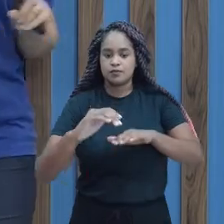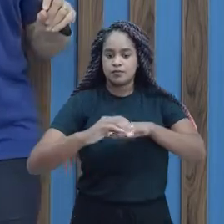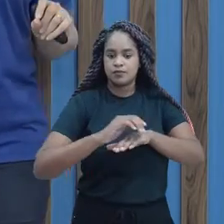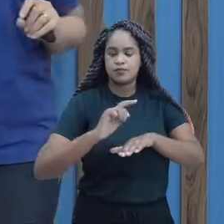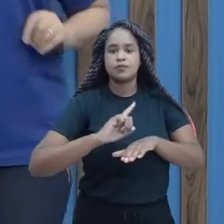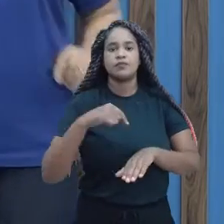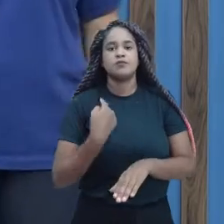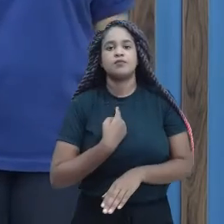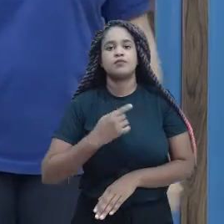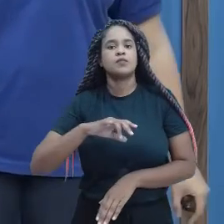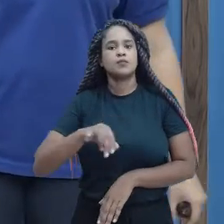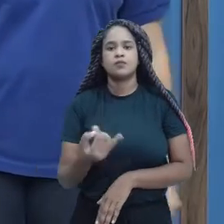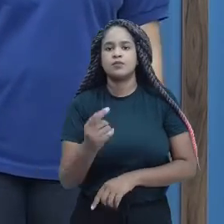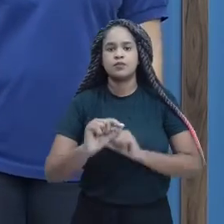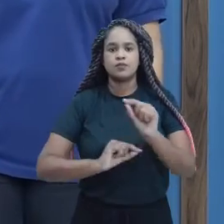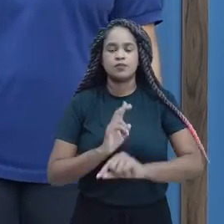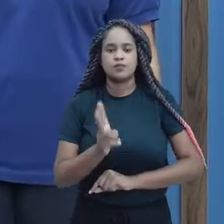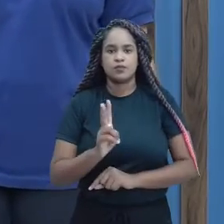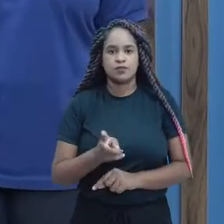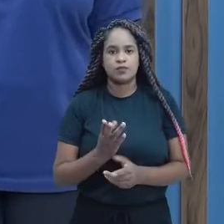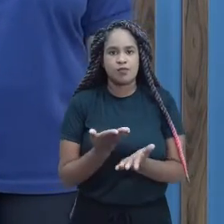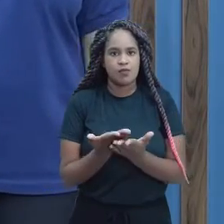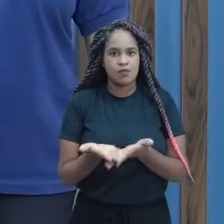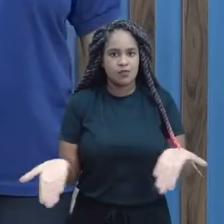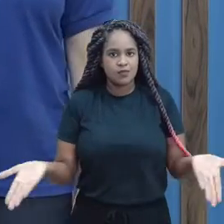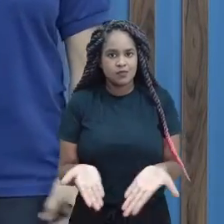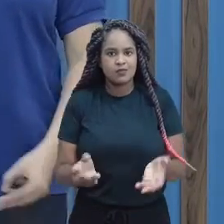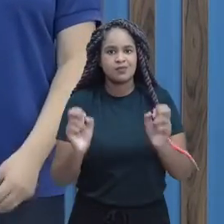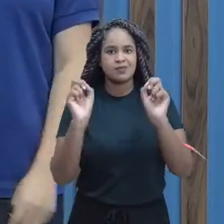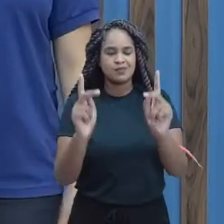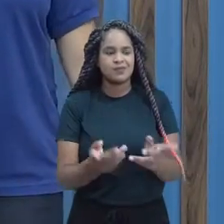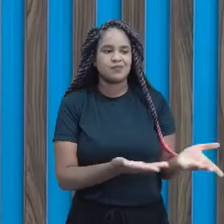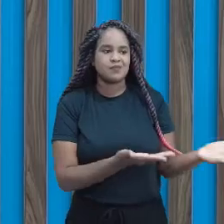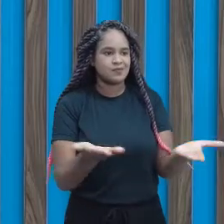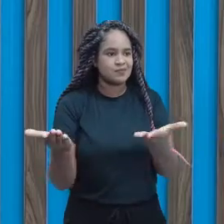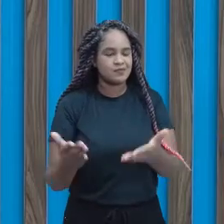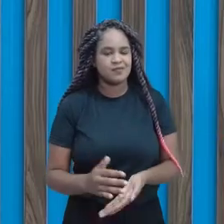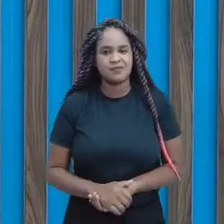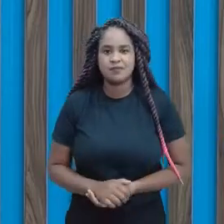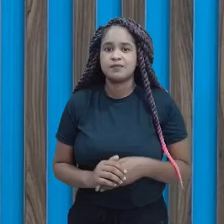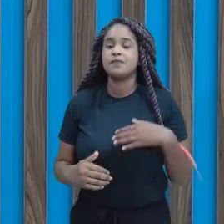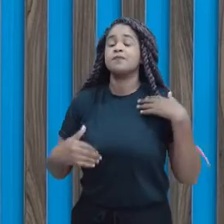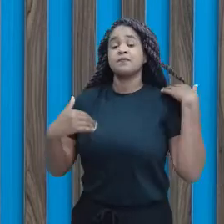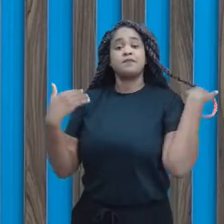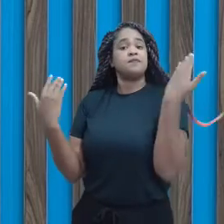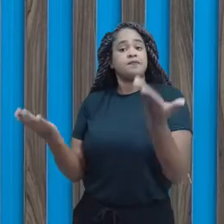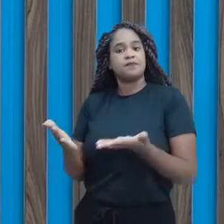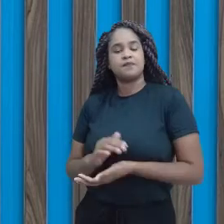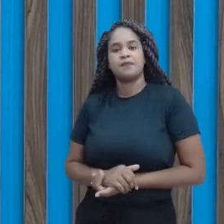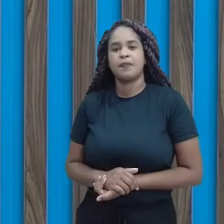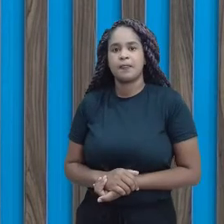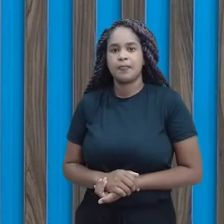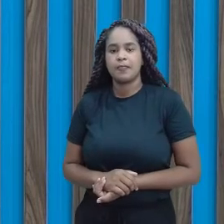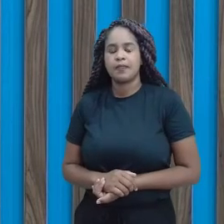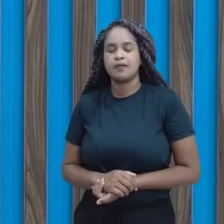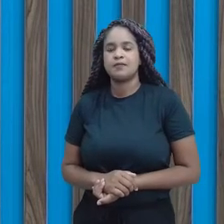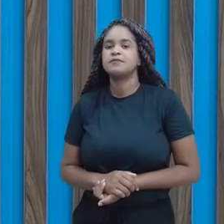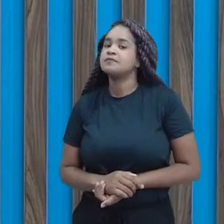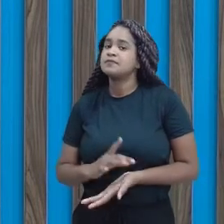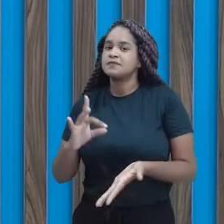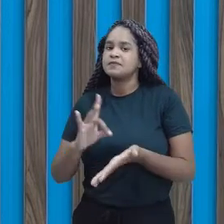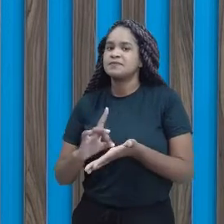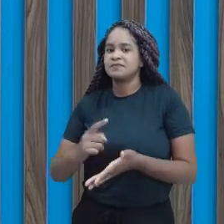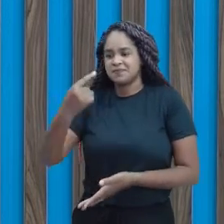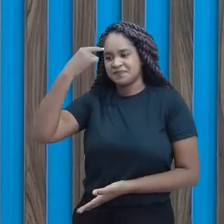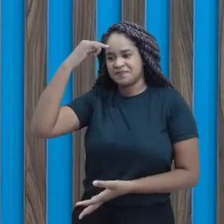pega o gancho para dar continuidade à nossa aula de hoje, tá certo? Vai lá, Pedro. Bom, galerinha, foi uma previsão,